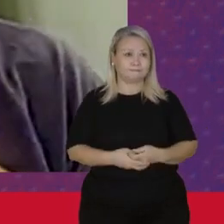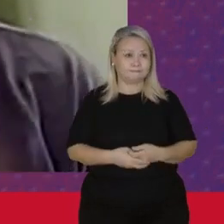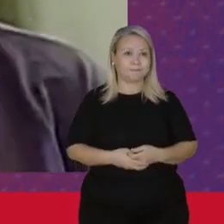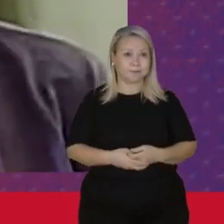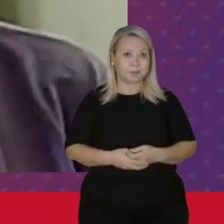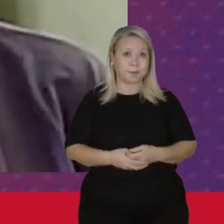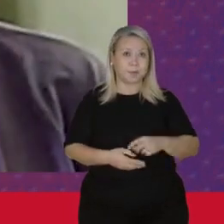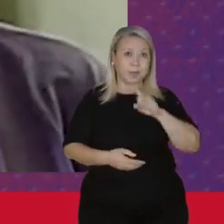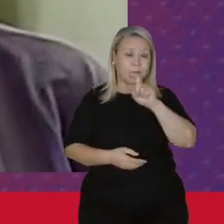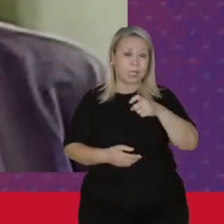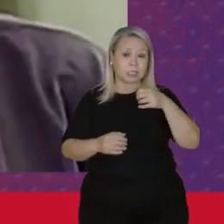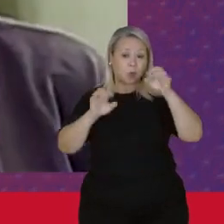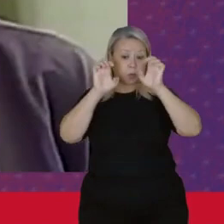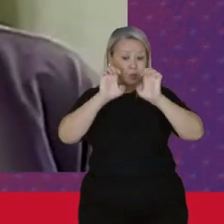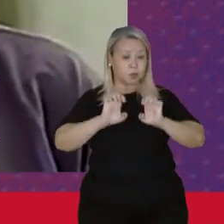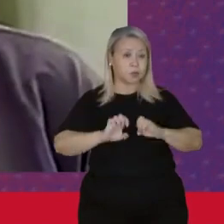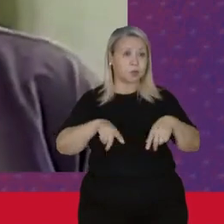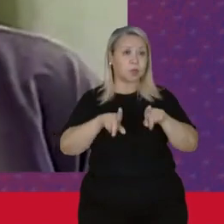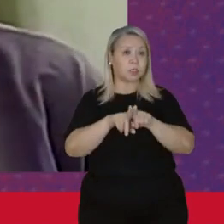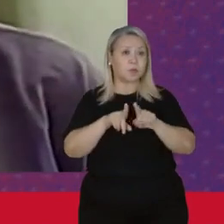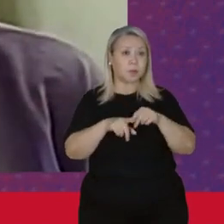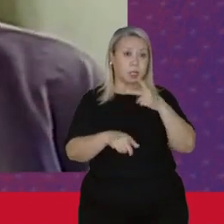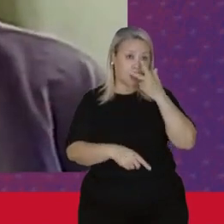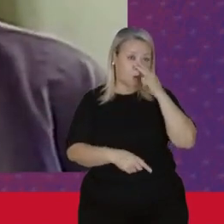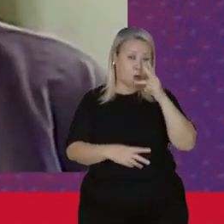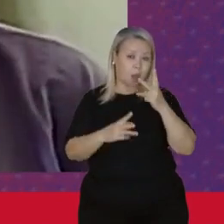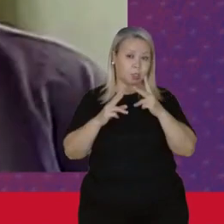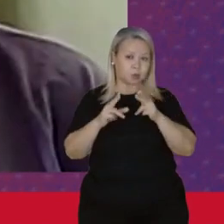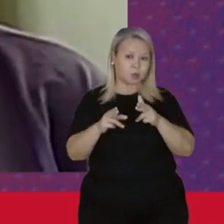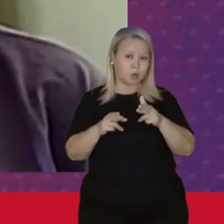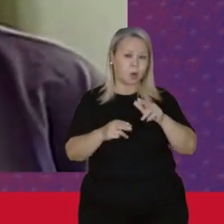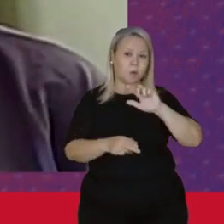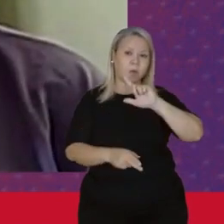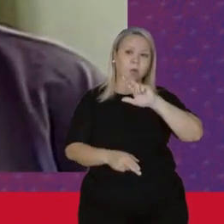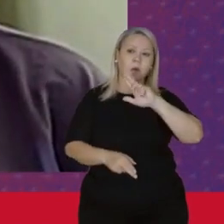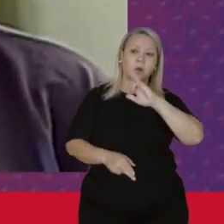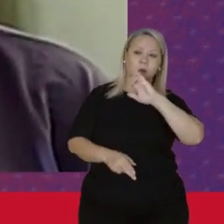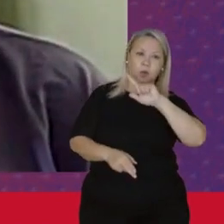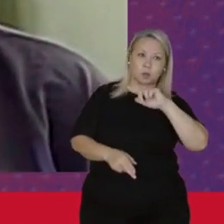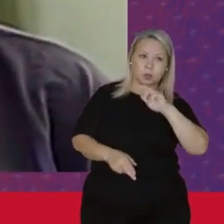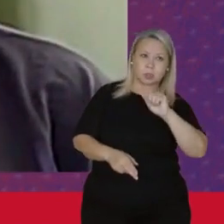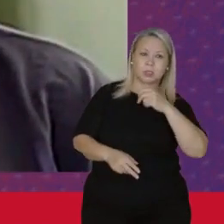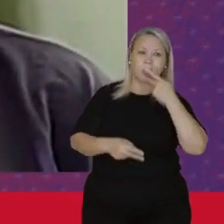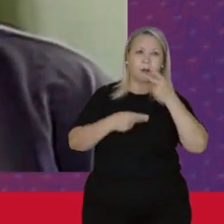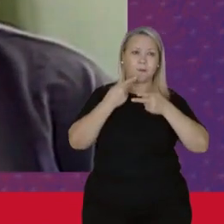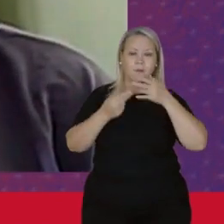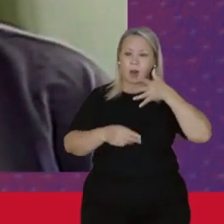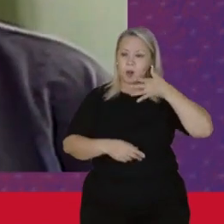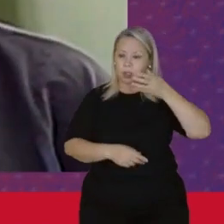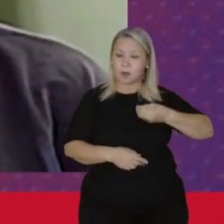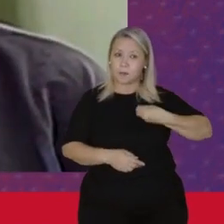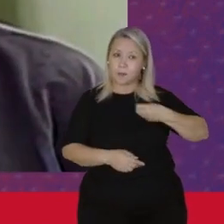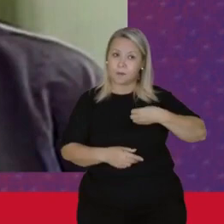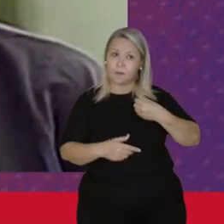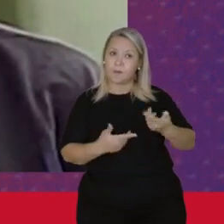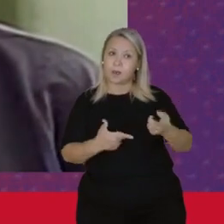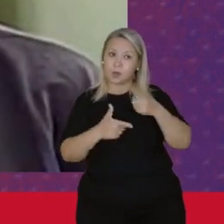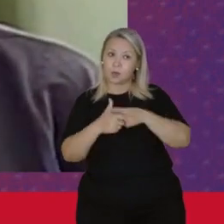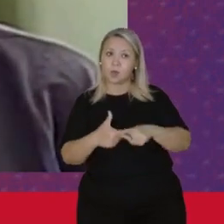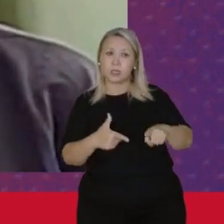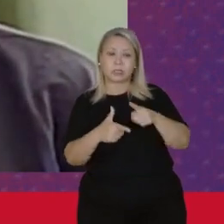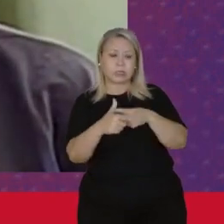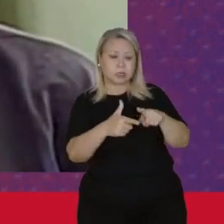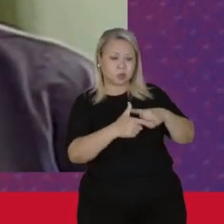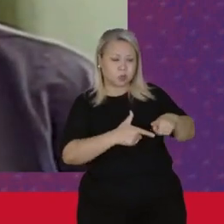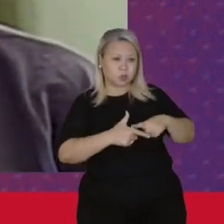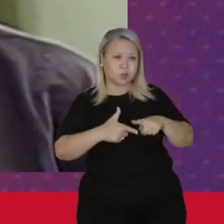e são muito estruturais também, né? Acho que, como Luísa trouxe na fala dela, a gente está vivendo uma crise, várias